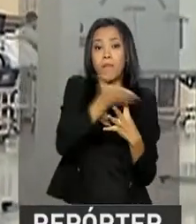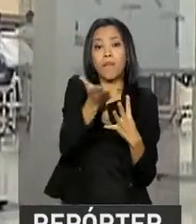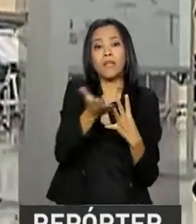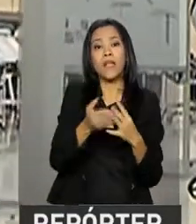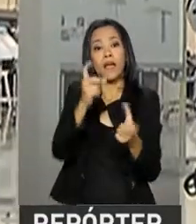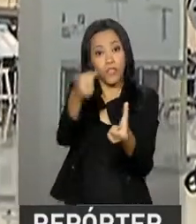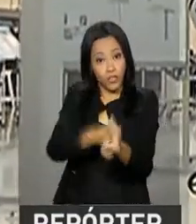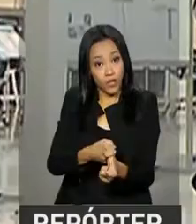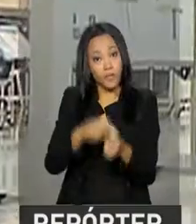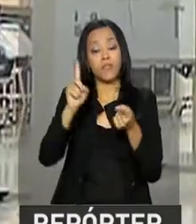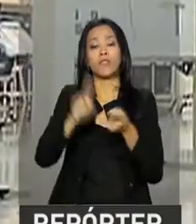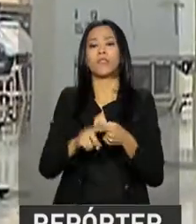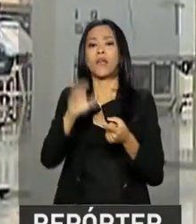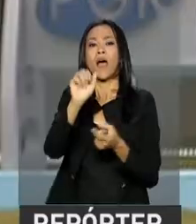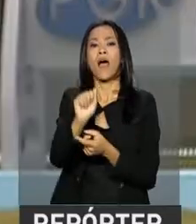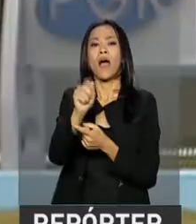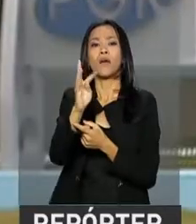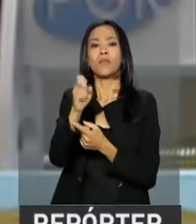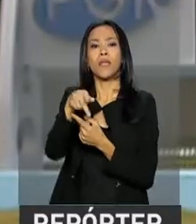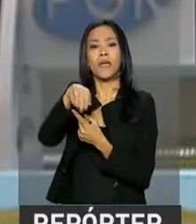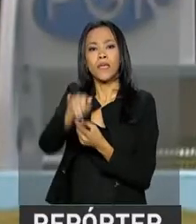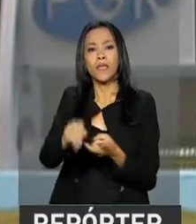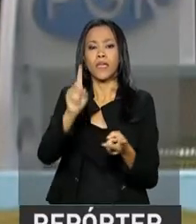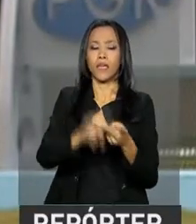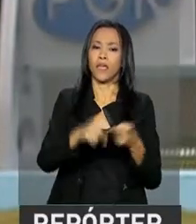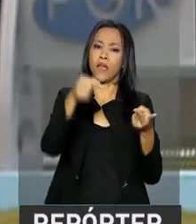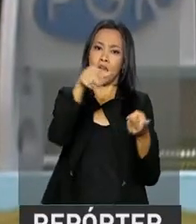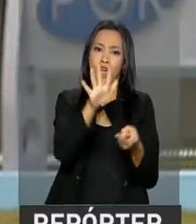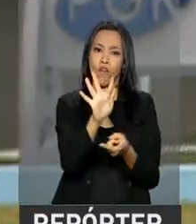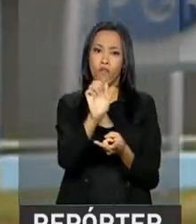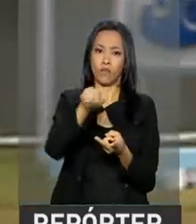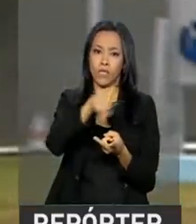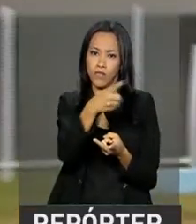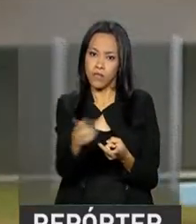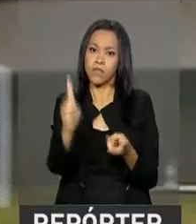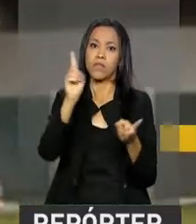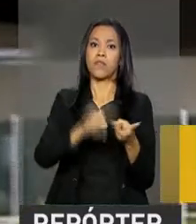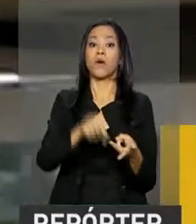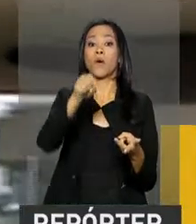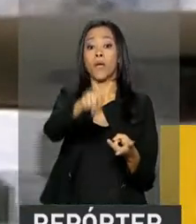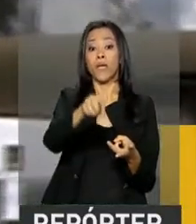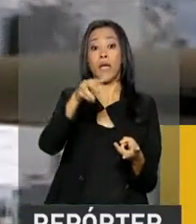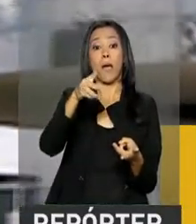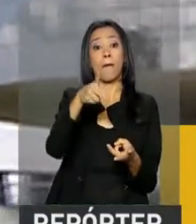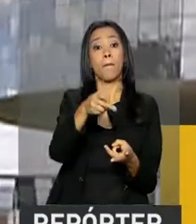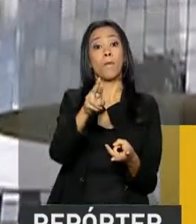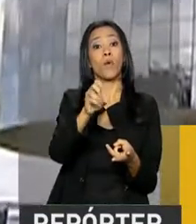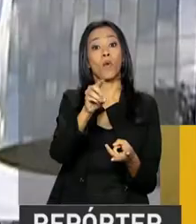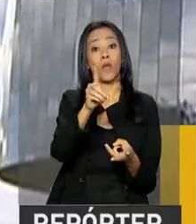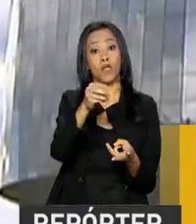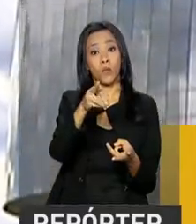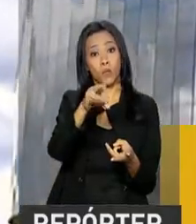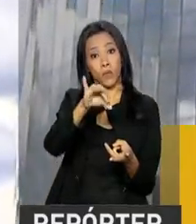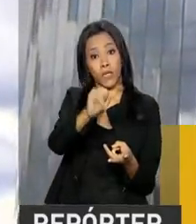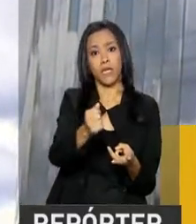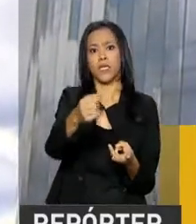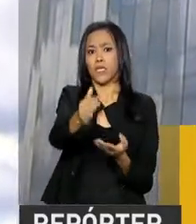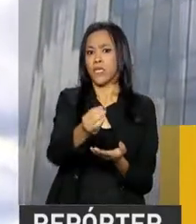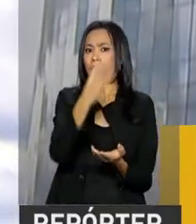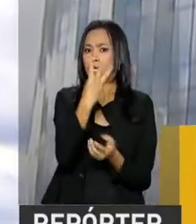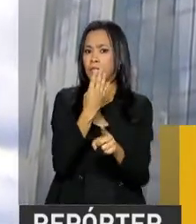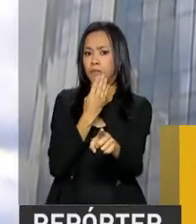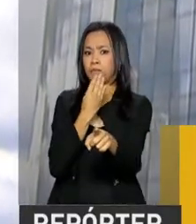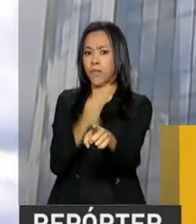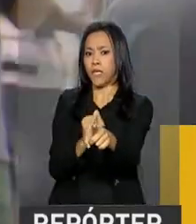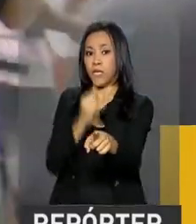autarquias fundações públicas federais ea procuradoria geral federal ela deve gerar receita de 3 bilhões